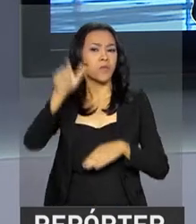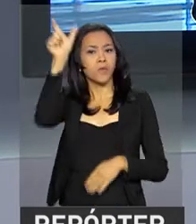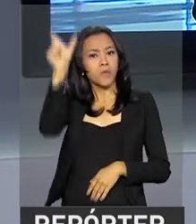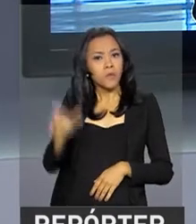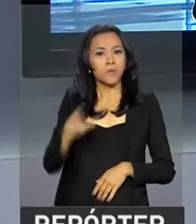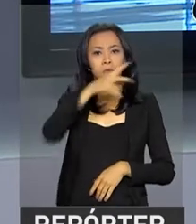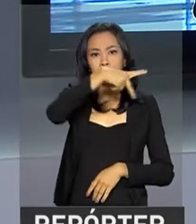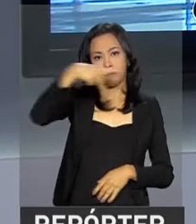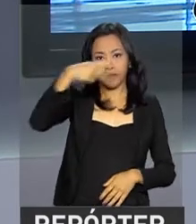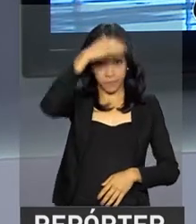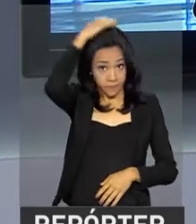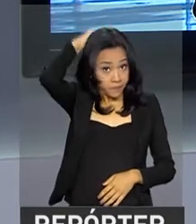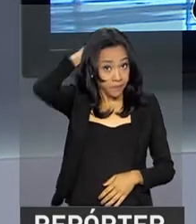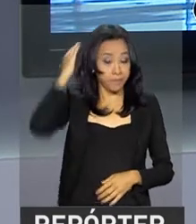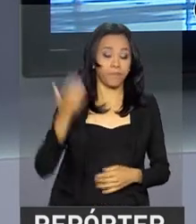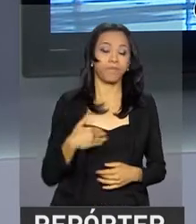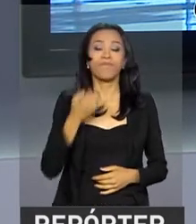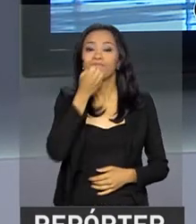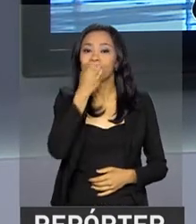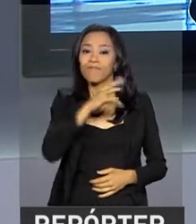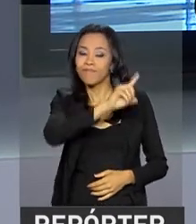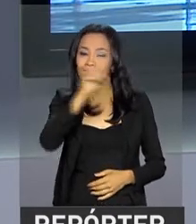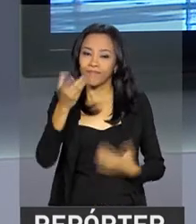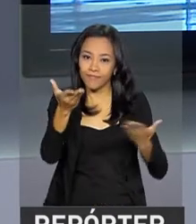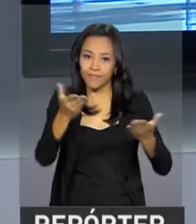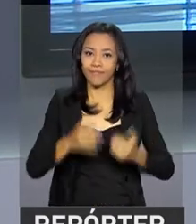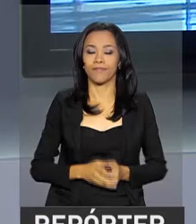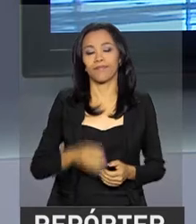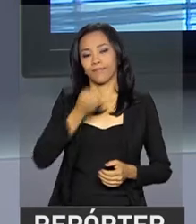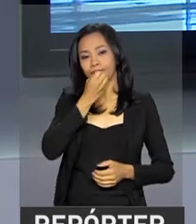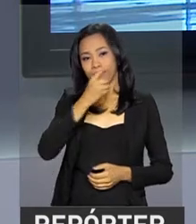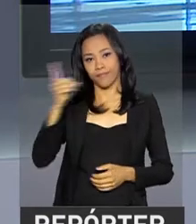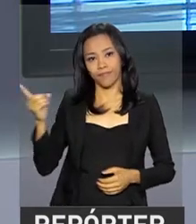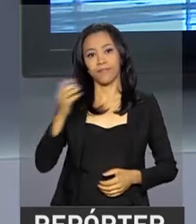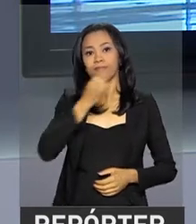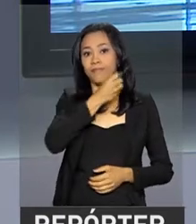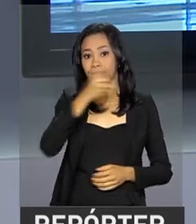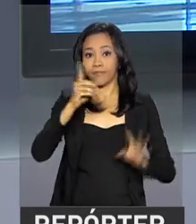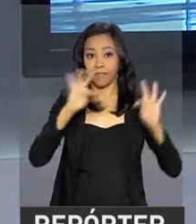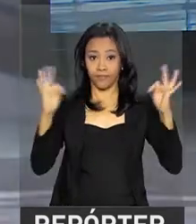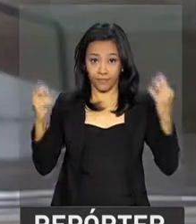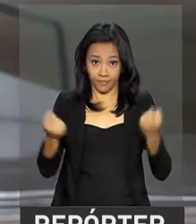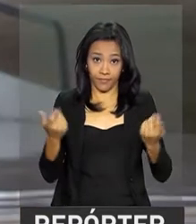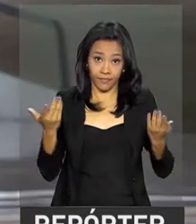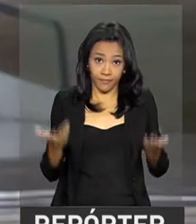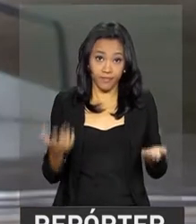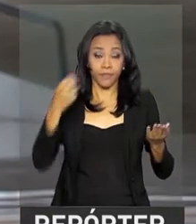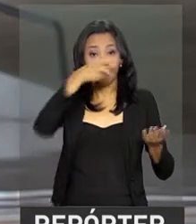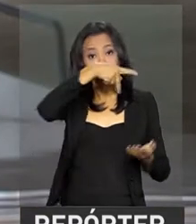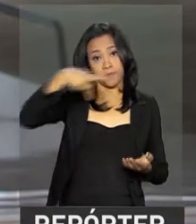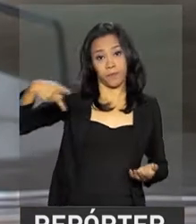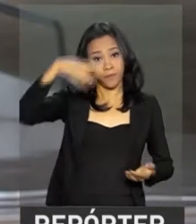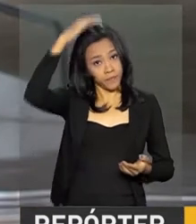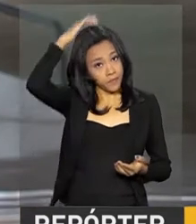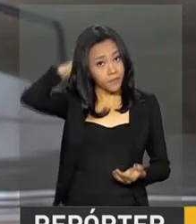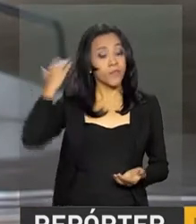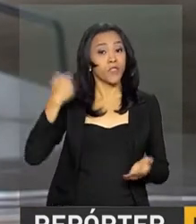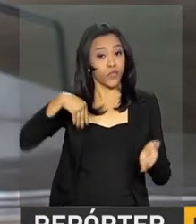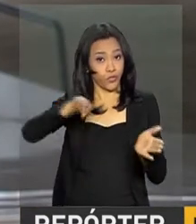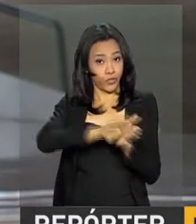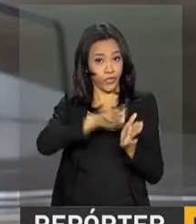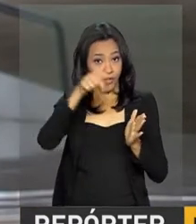temer olá e bom dia pra você bom dia pra isso o dia todo só a isso o presidente michel temer e deve chegar a brasília